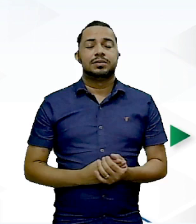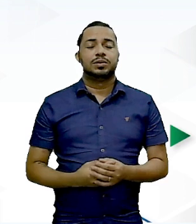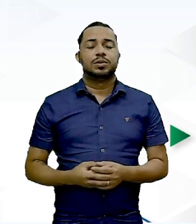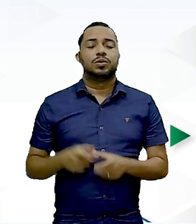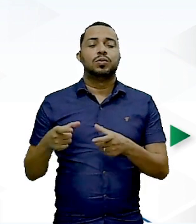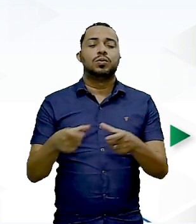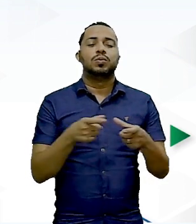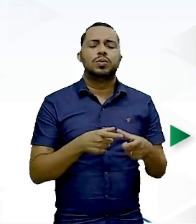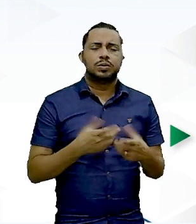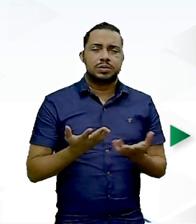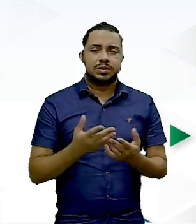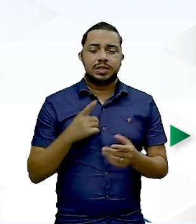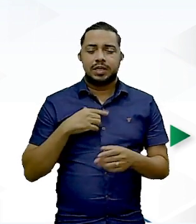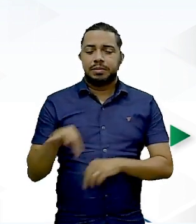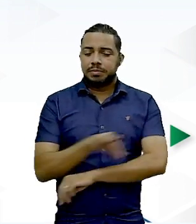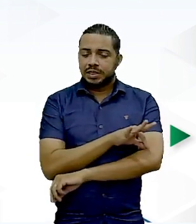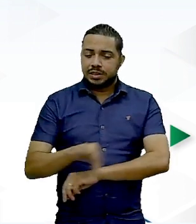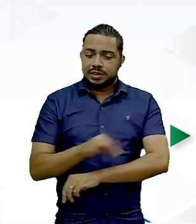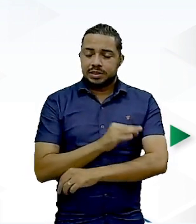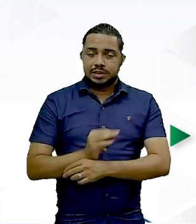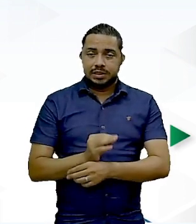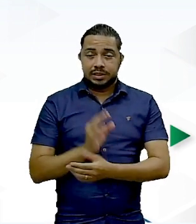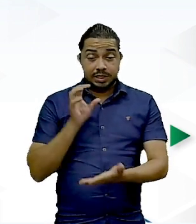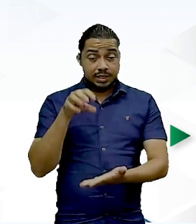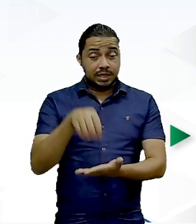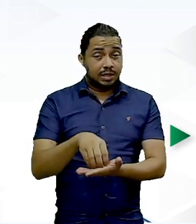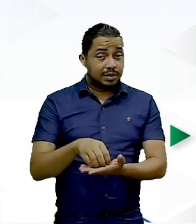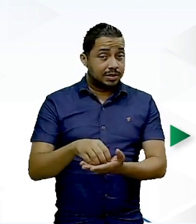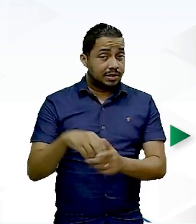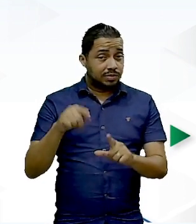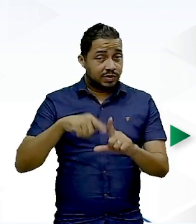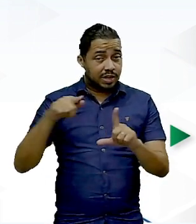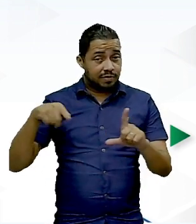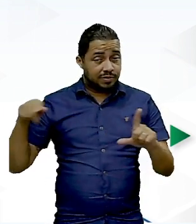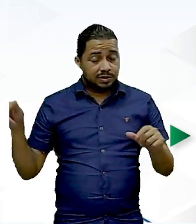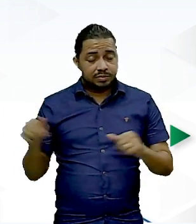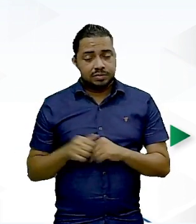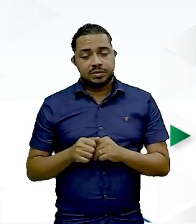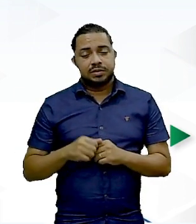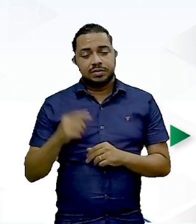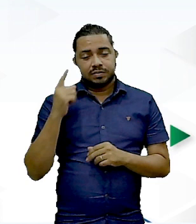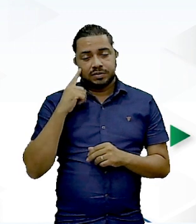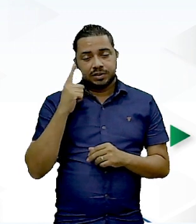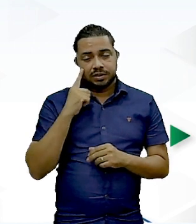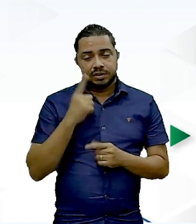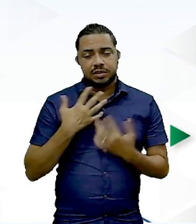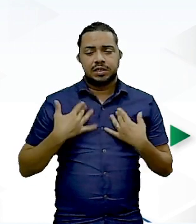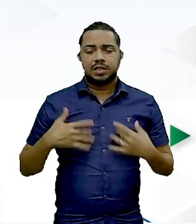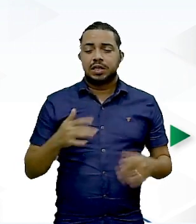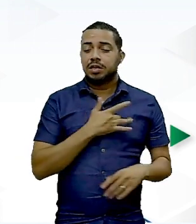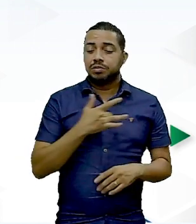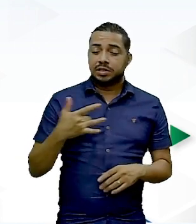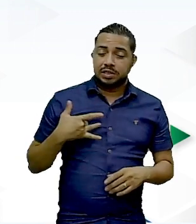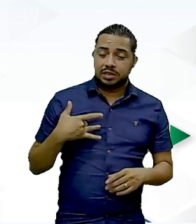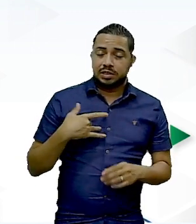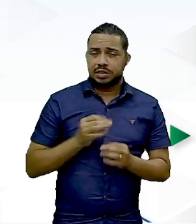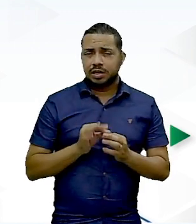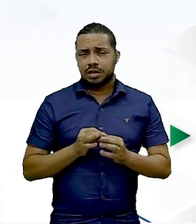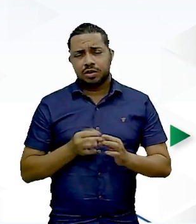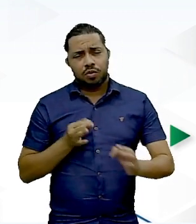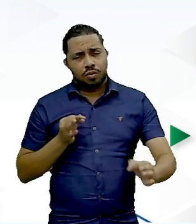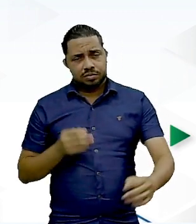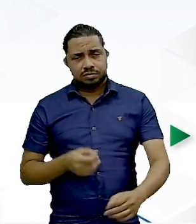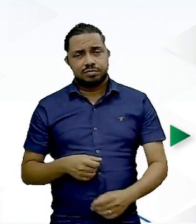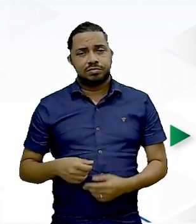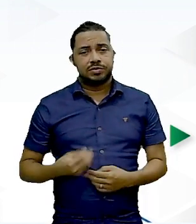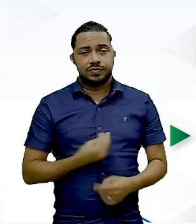as medidas de centralidade no gráfico. Veja, hábitos saudáveis e longevidade. O peso dos